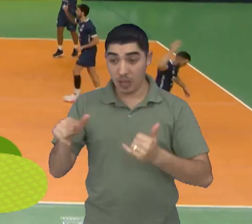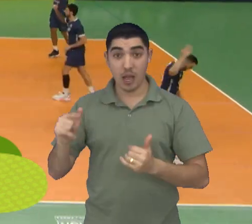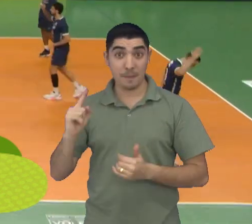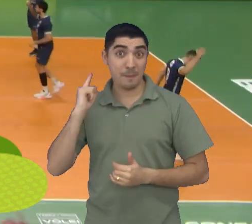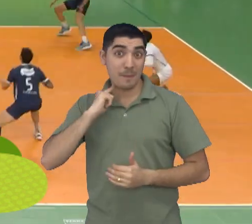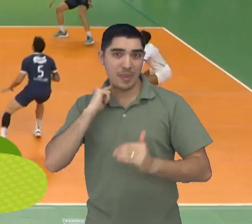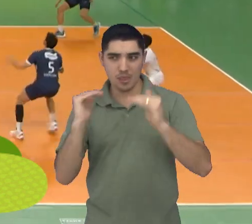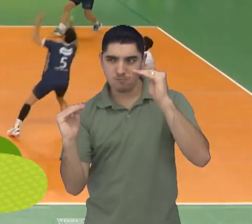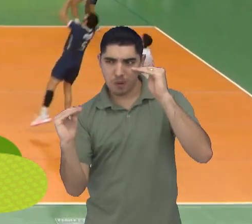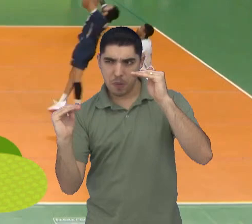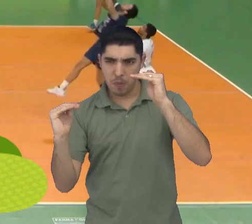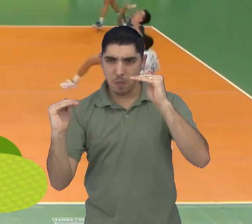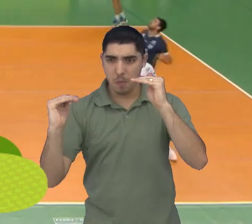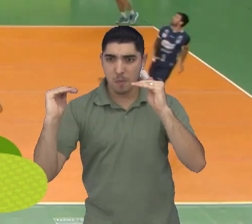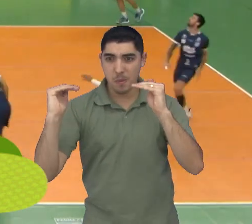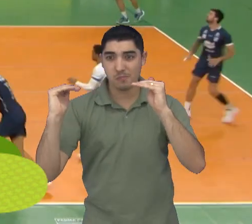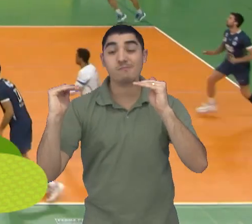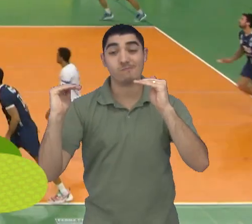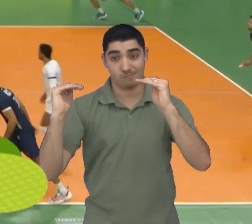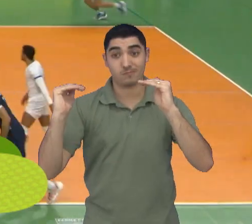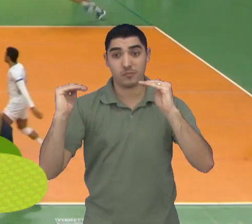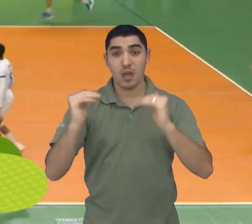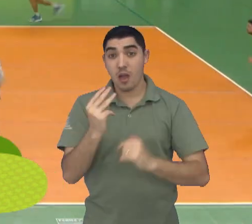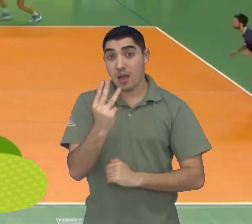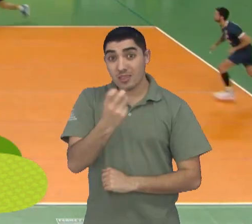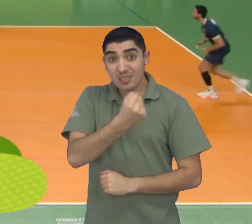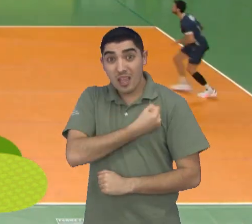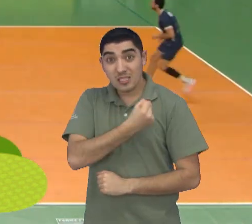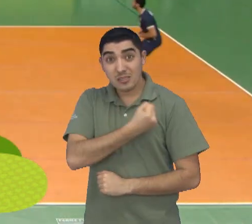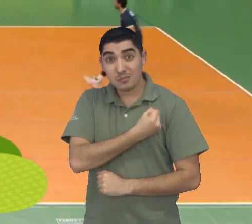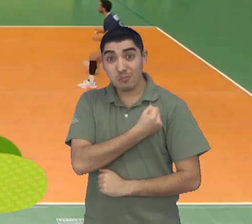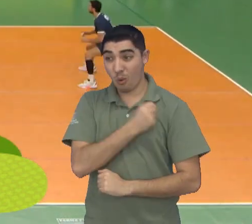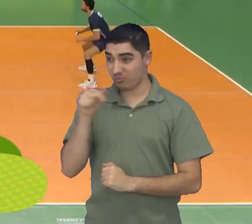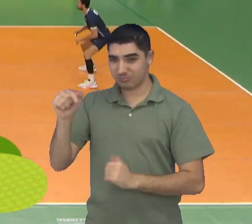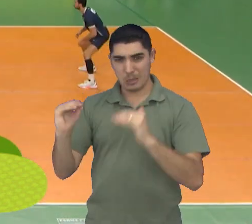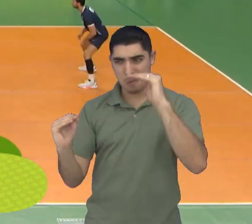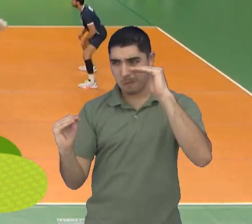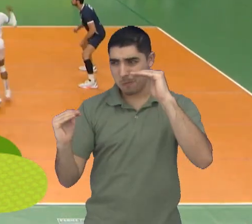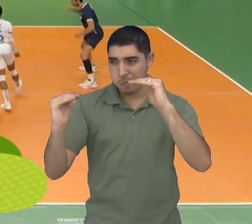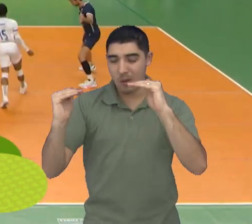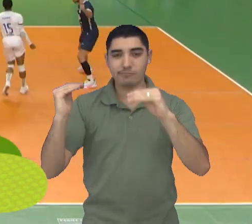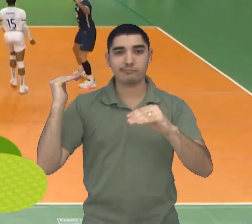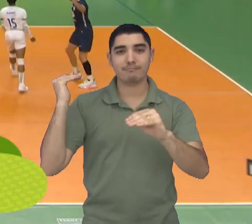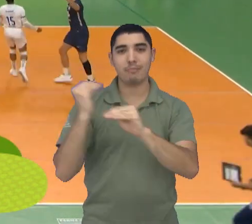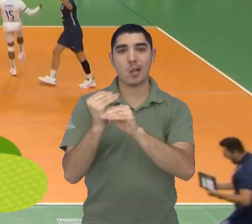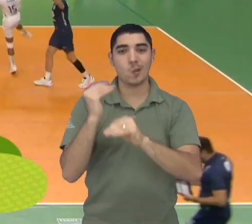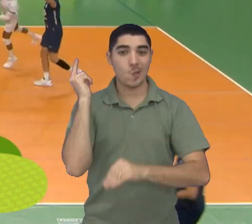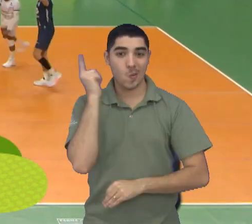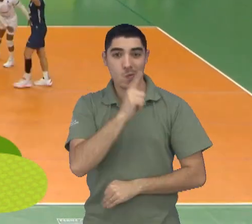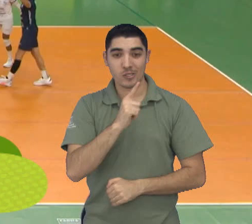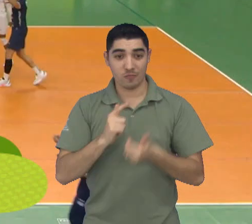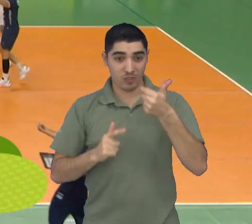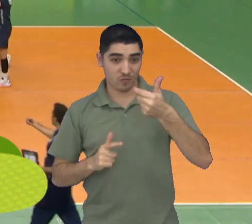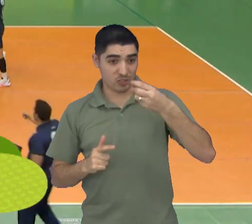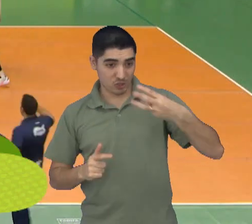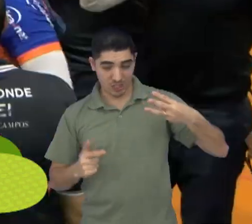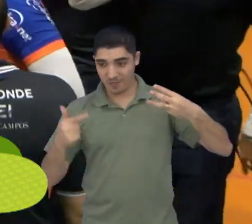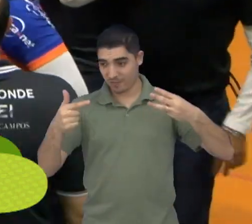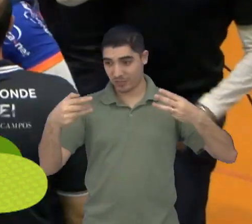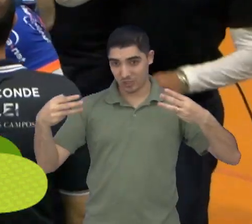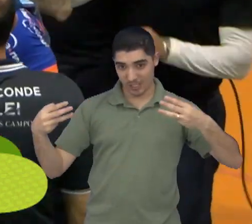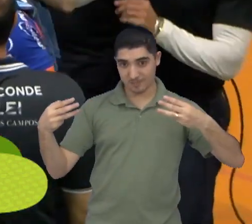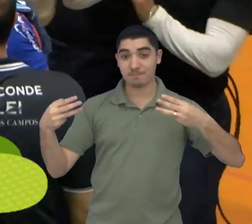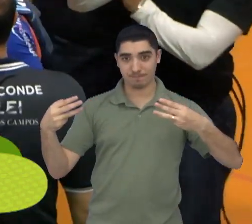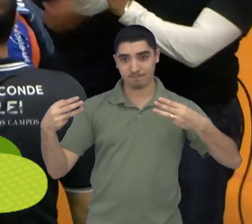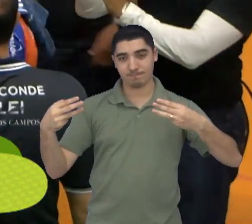no placar. Após uma sequência de 3 pontos seguidos, os mineiros empataram a partida em 23-23